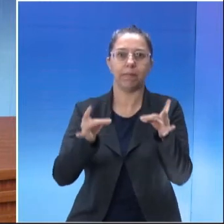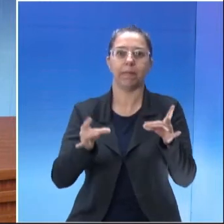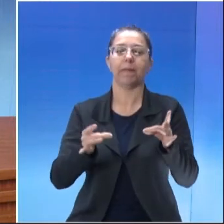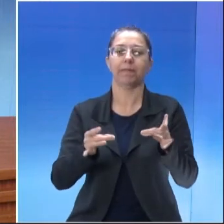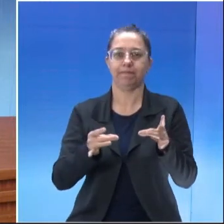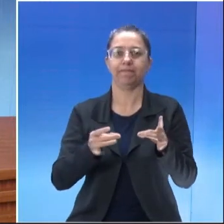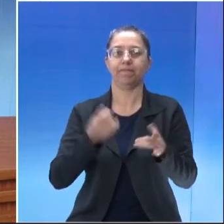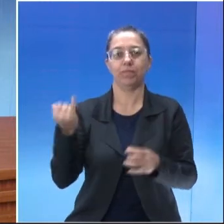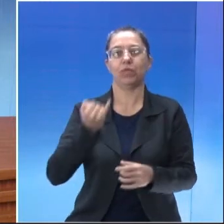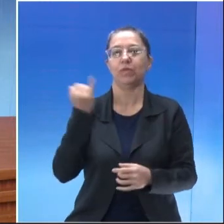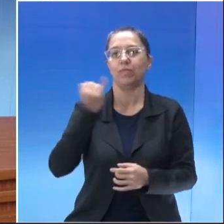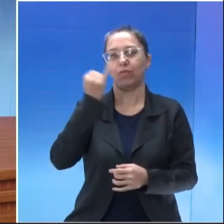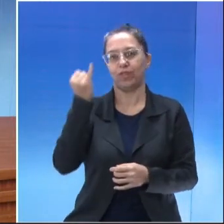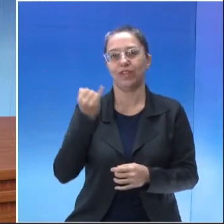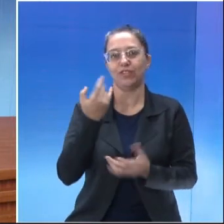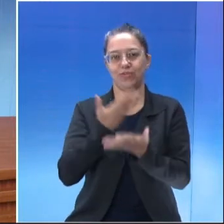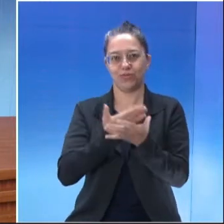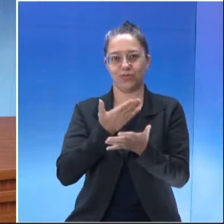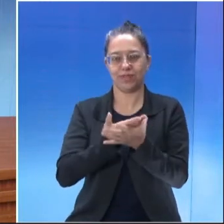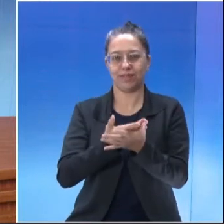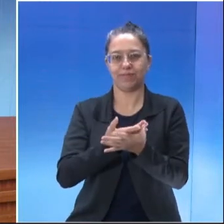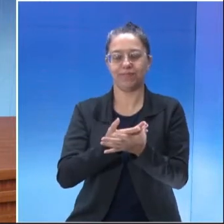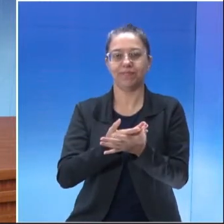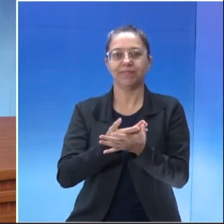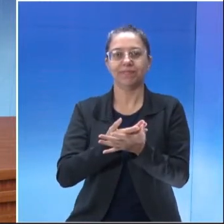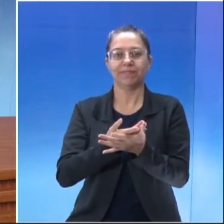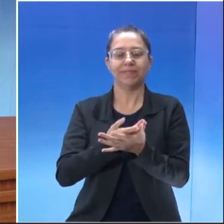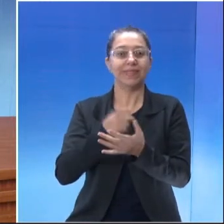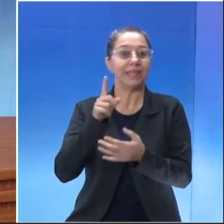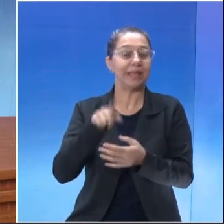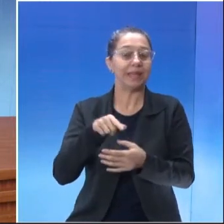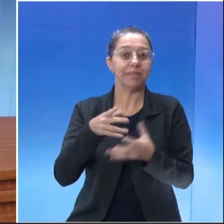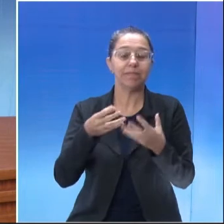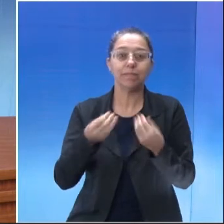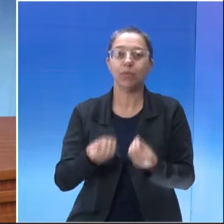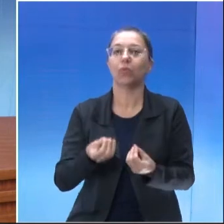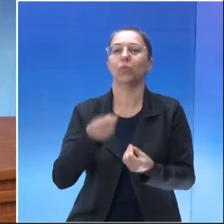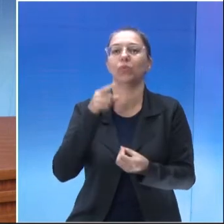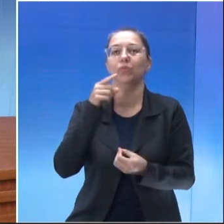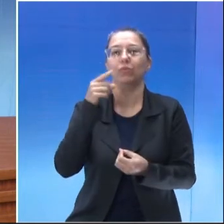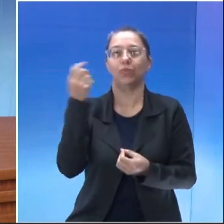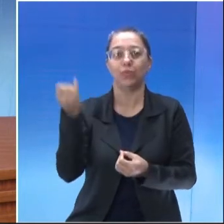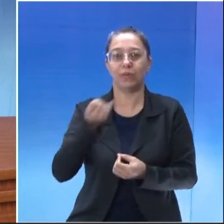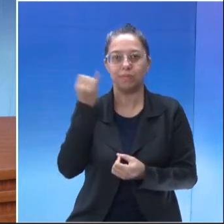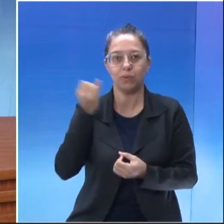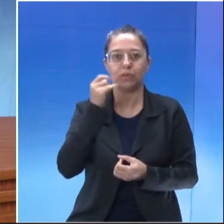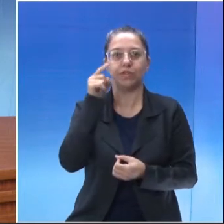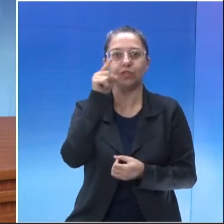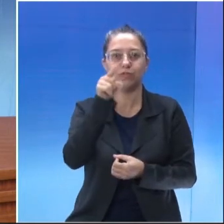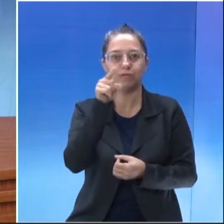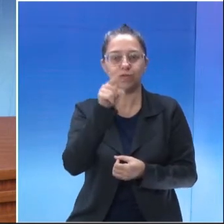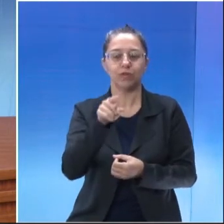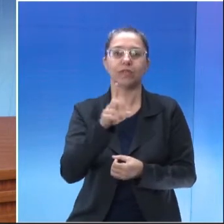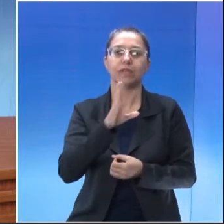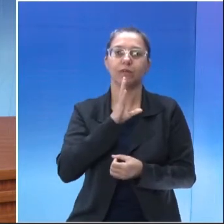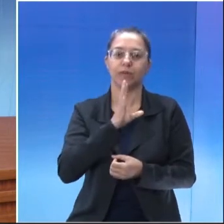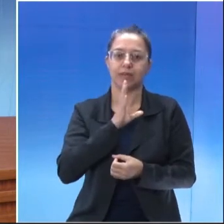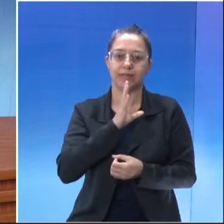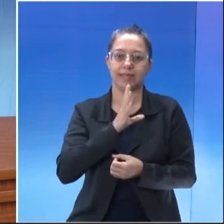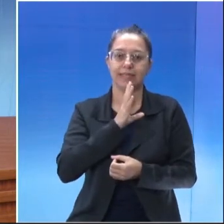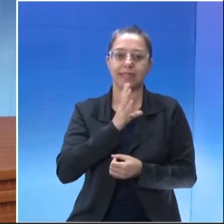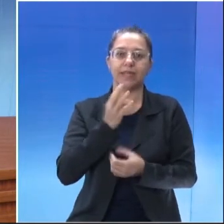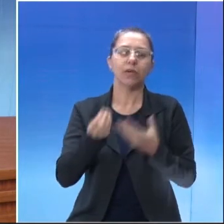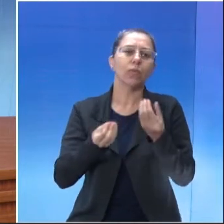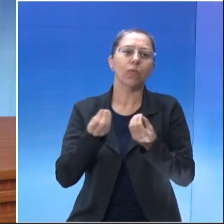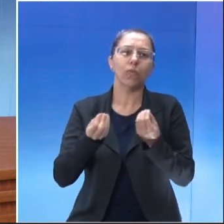estudar. Vocês não têm ideia a importância de vocês reconhecerem o que é uma estratégia argumentativa. E nós